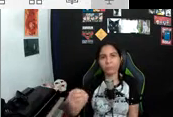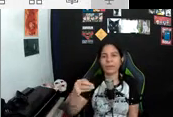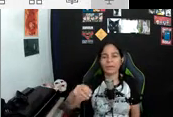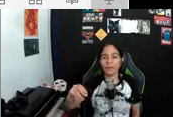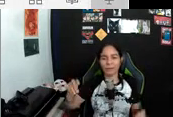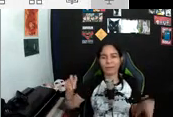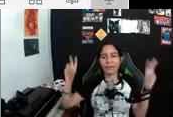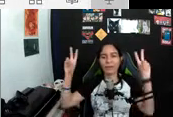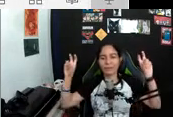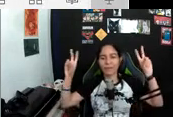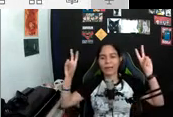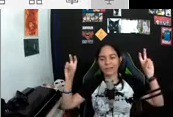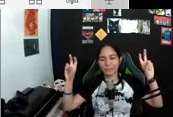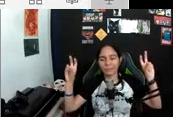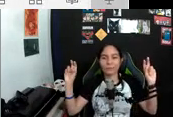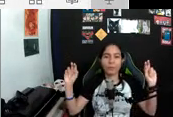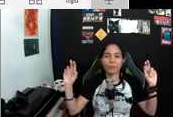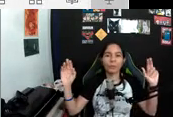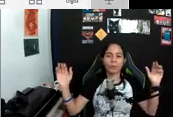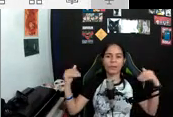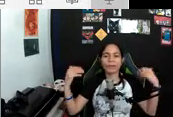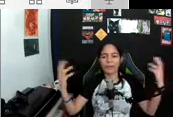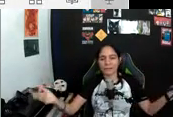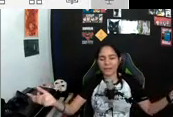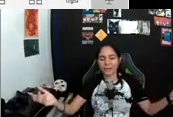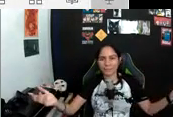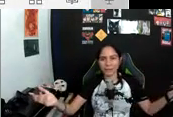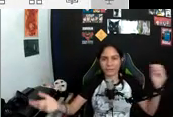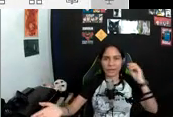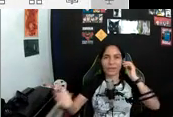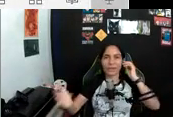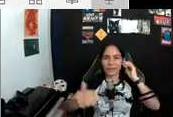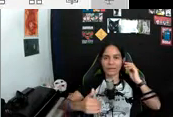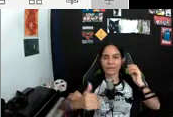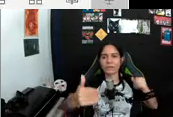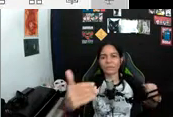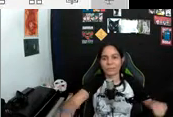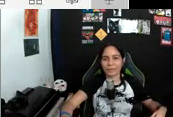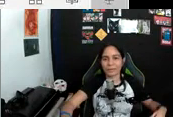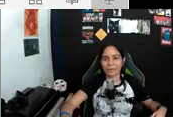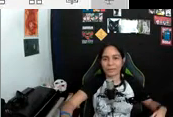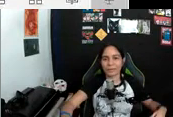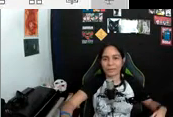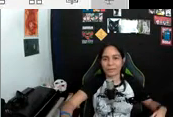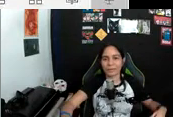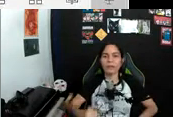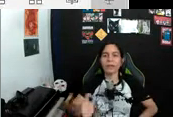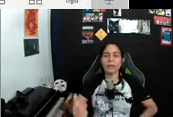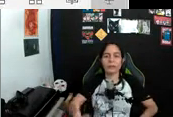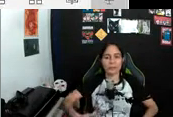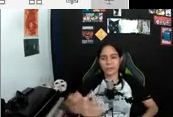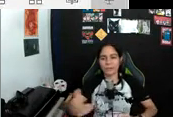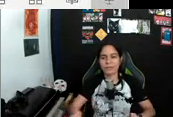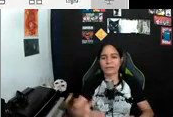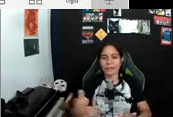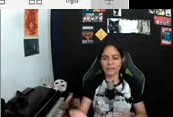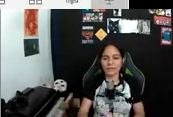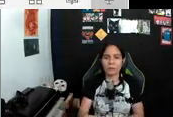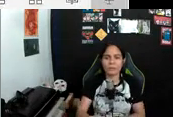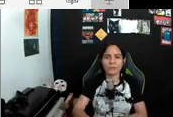acabam entre aspas, pelo poder que eles acham que tem, né, sobre a paciente, porque a pessoa